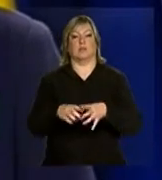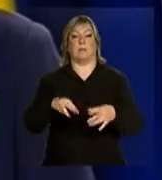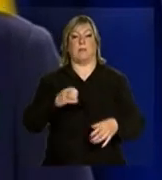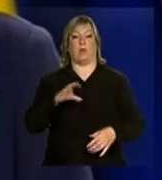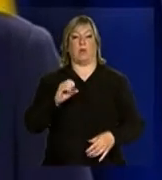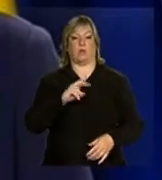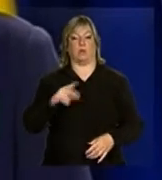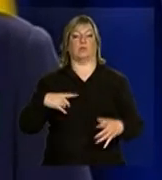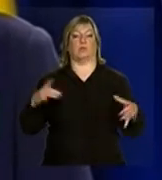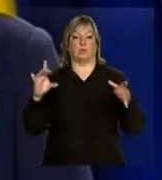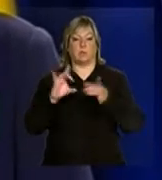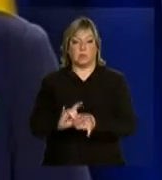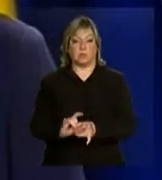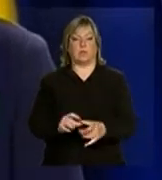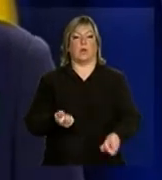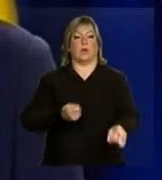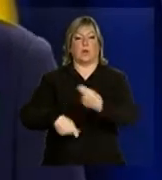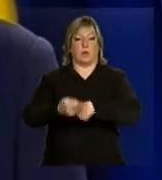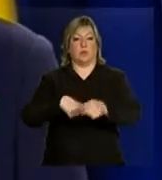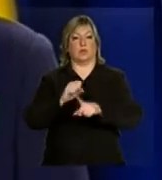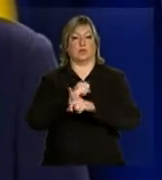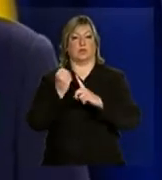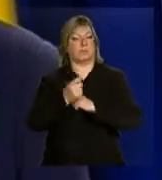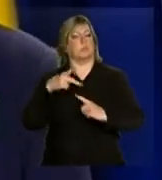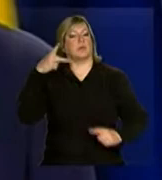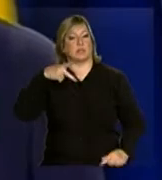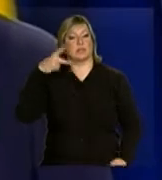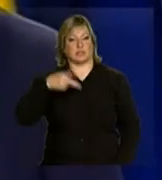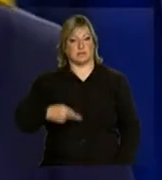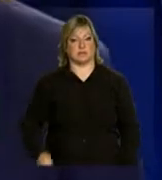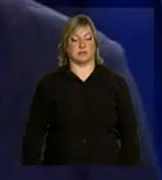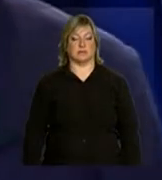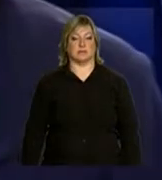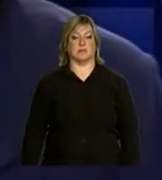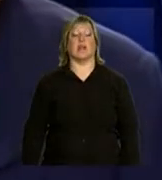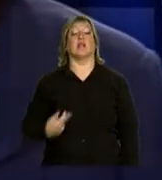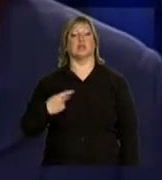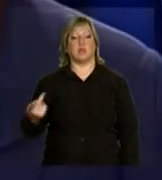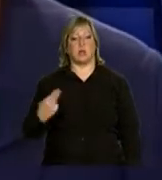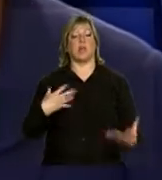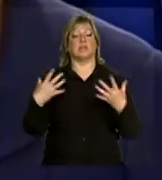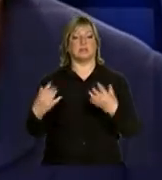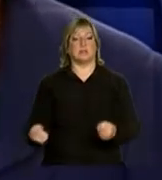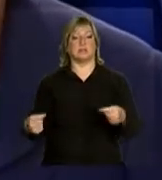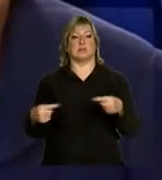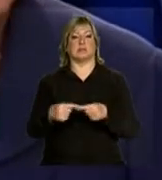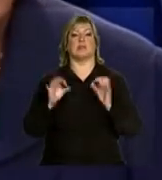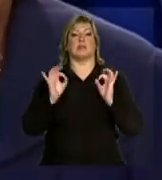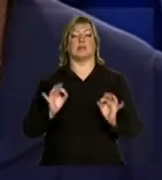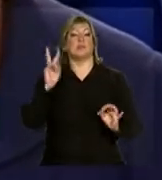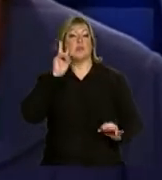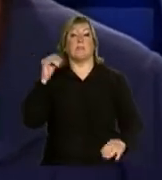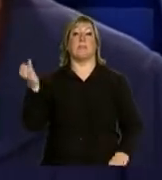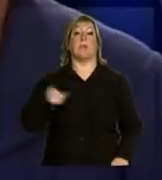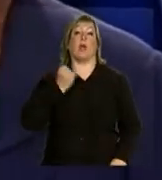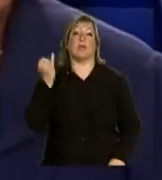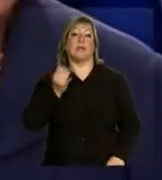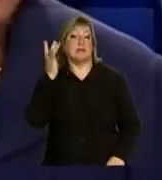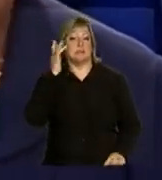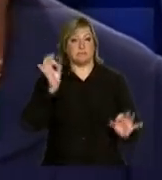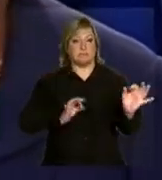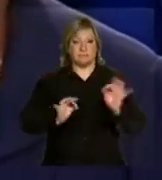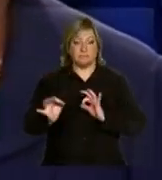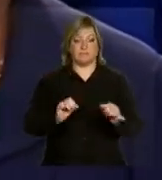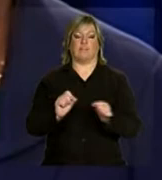de integração econômica, social e política. Estivemos de acordo quanto à importância estratégica